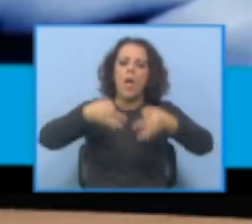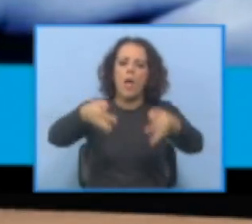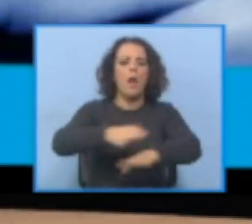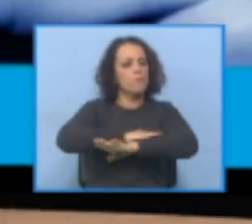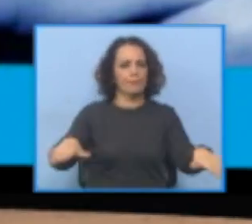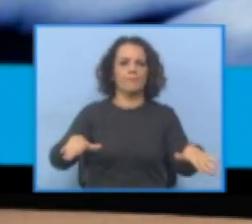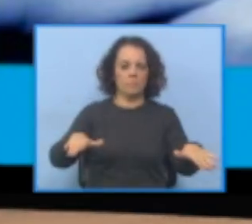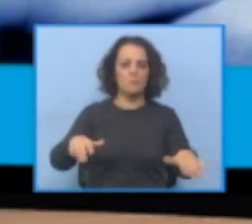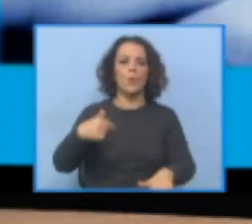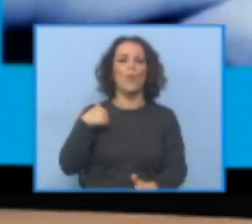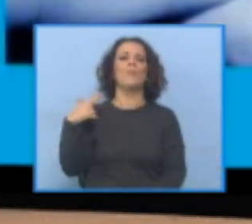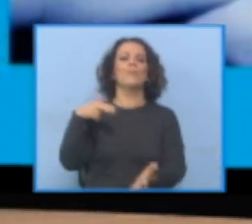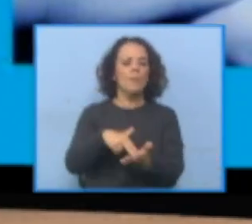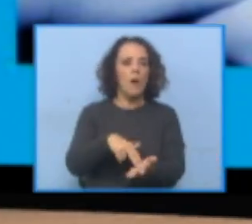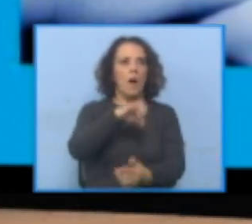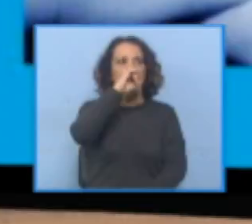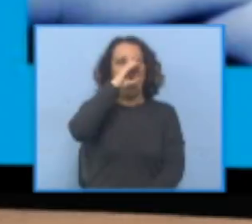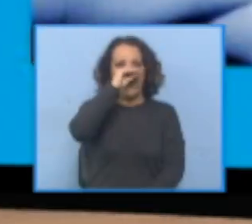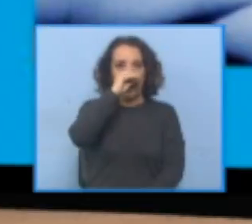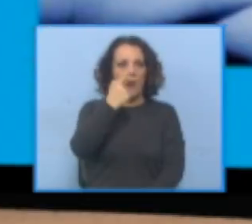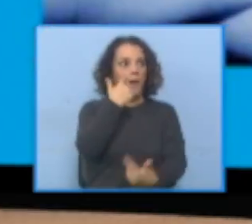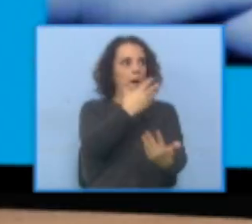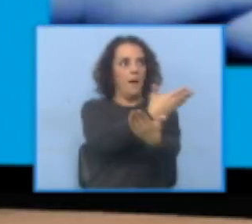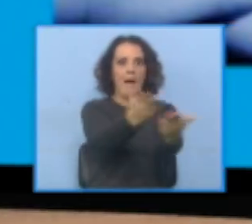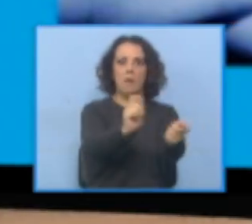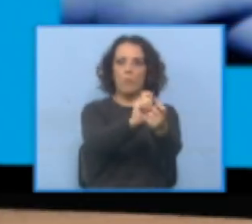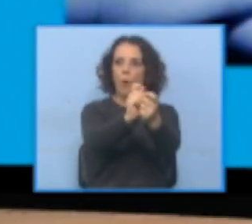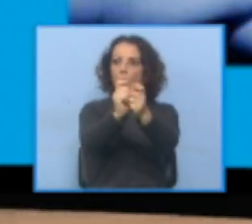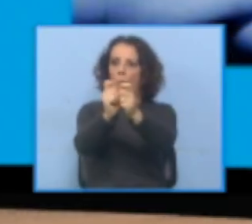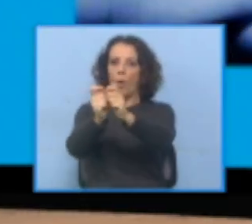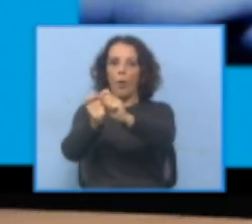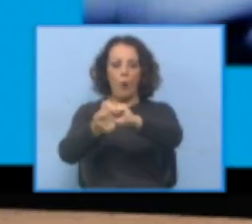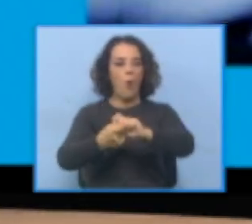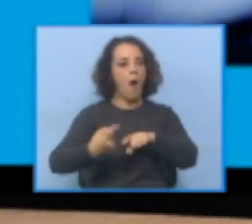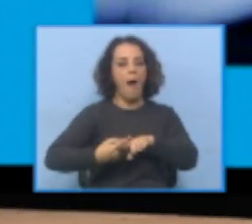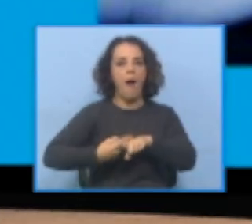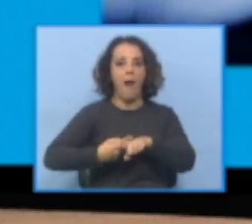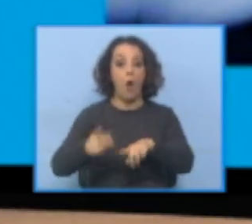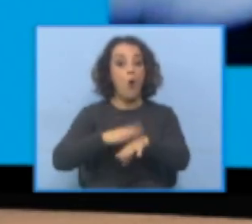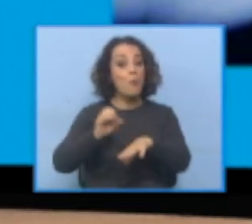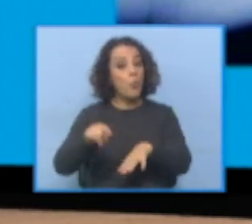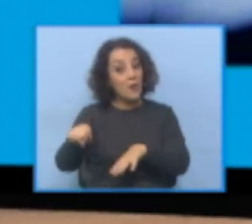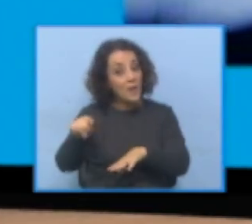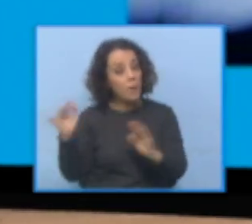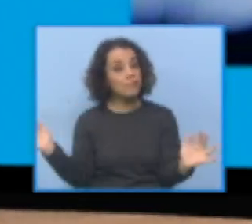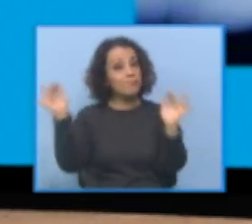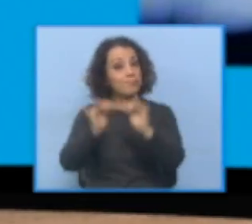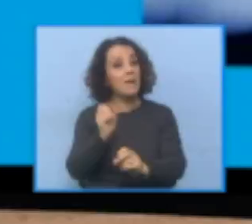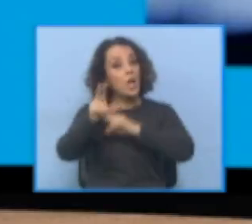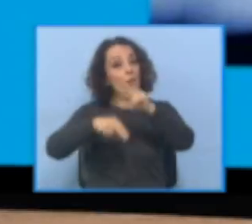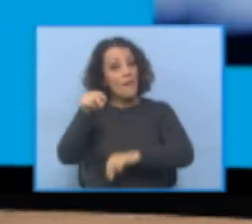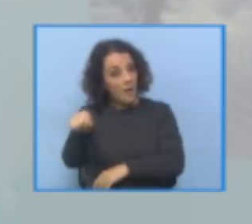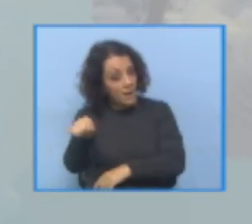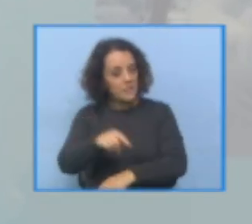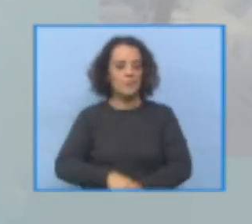lá e fiquei também deslumbrado por ver a mudança estar a acontecer e com grande gosto. Isso foi tudo um fruto do Inovar. E também há